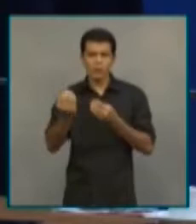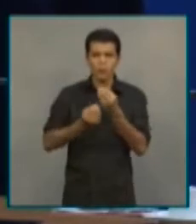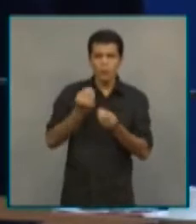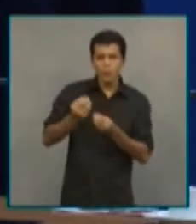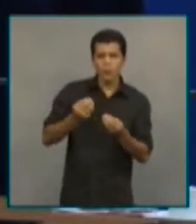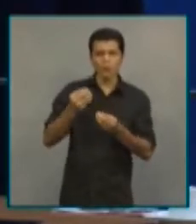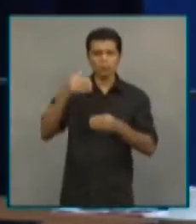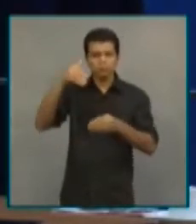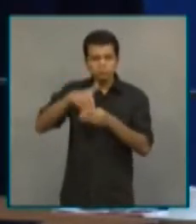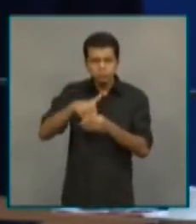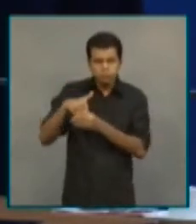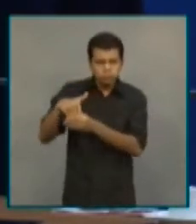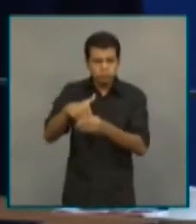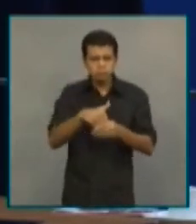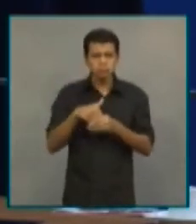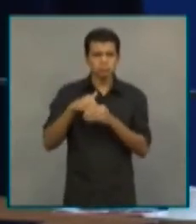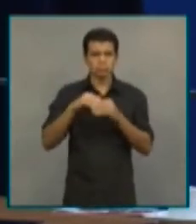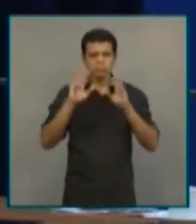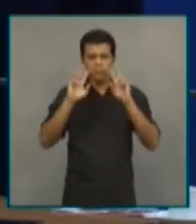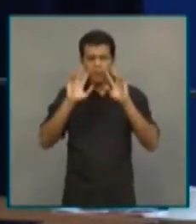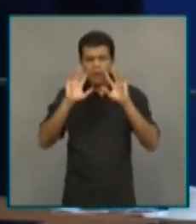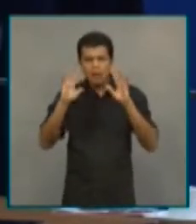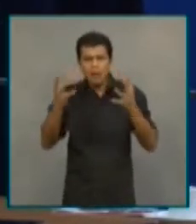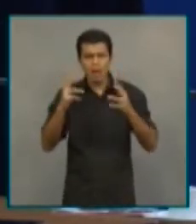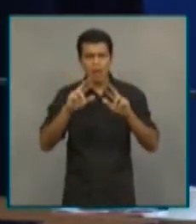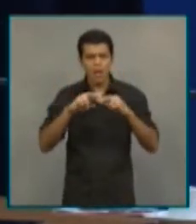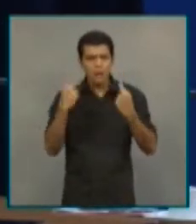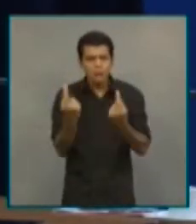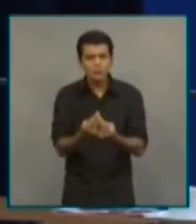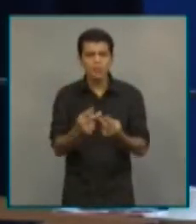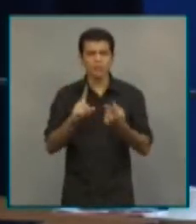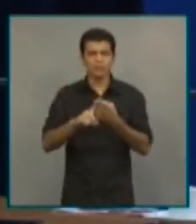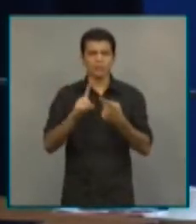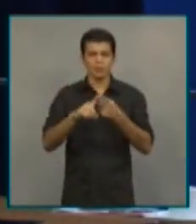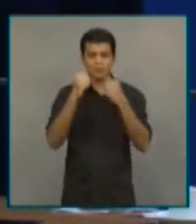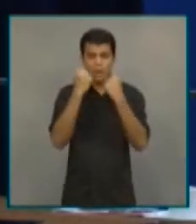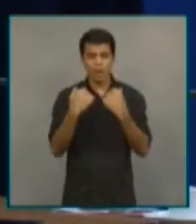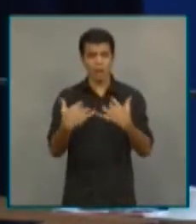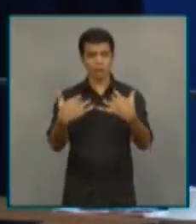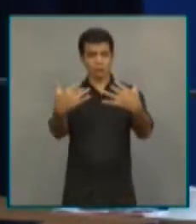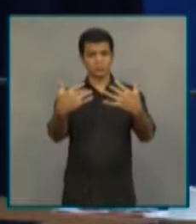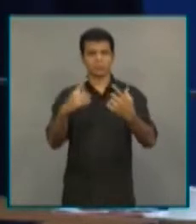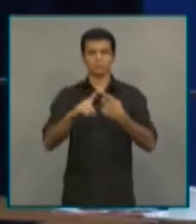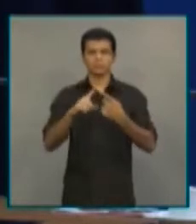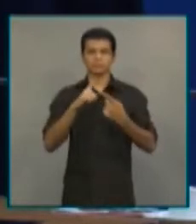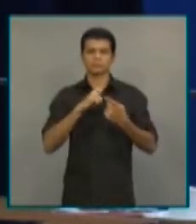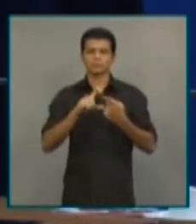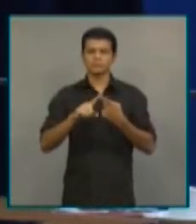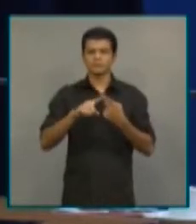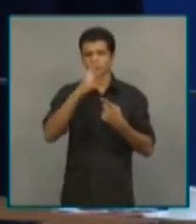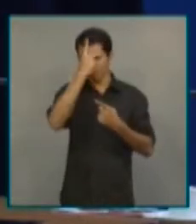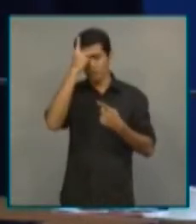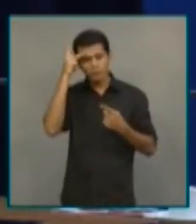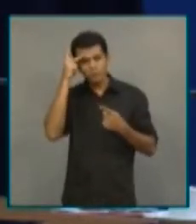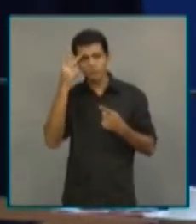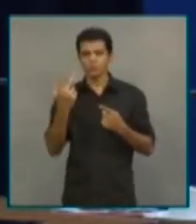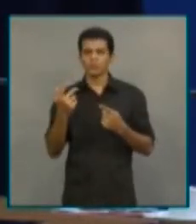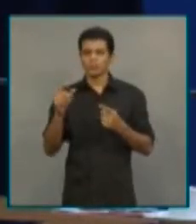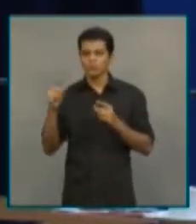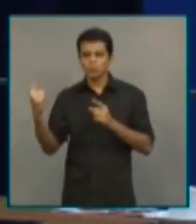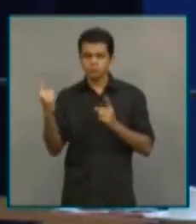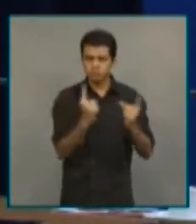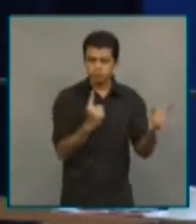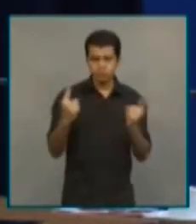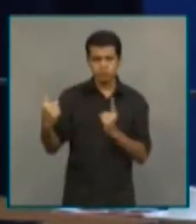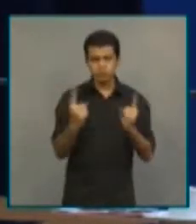uma reunião, uma audiência pública com representantes dos advogados empregados, com representantes dos donos de escritórios e